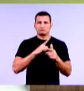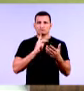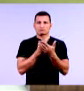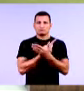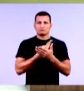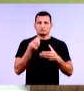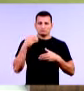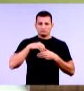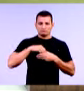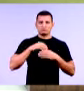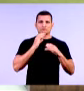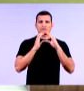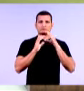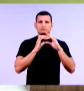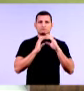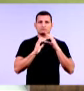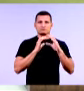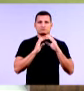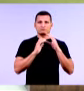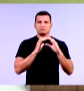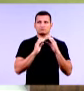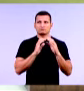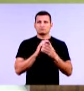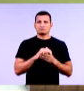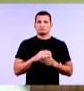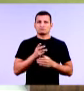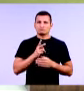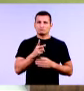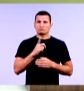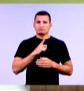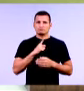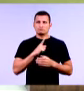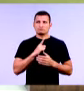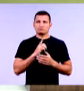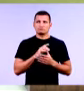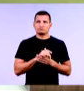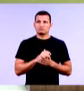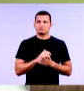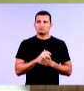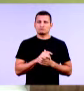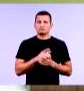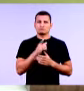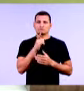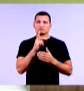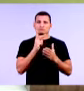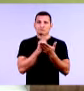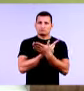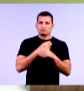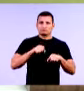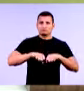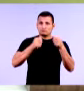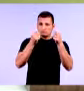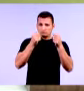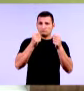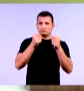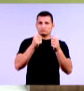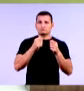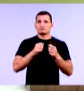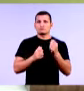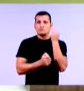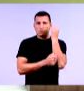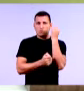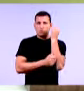comunicação dentro do meu corpo, né? Então, assim, se por uma fatalidade você sofre uma lesão na sua espinha dorsal, você